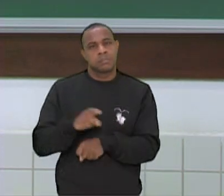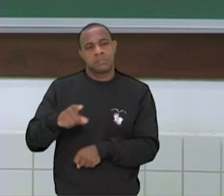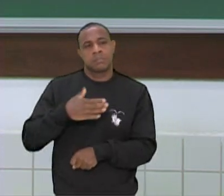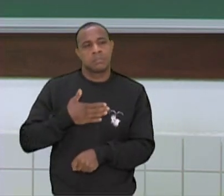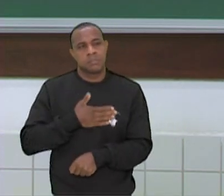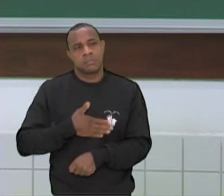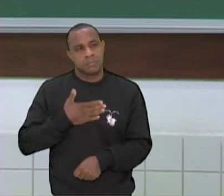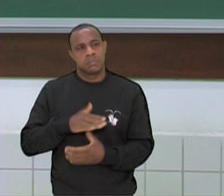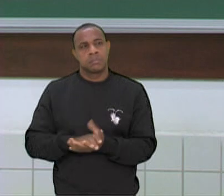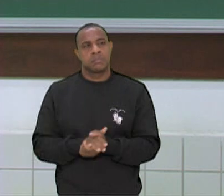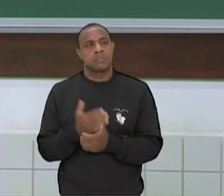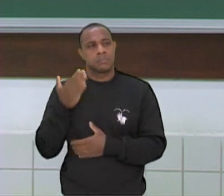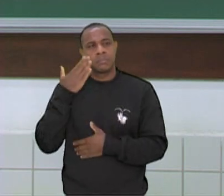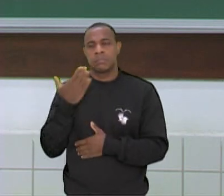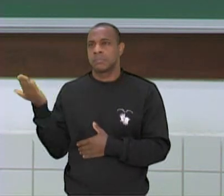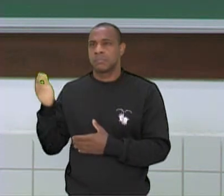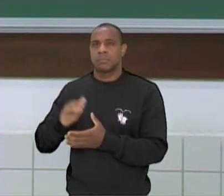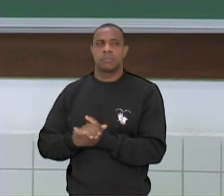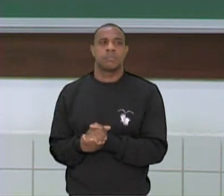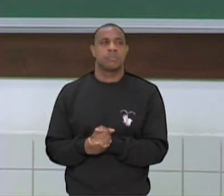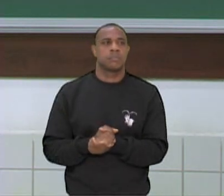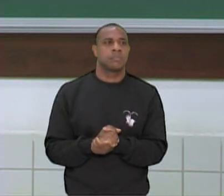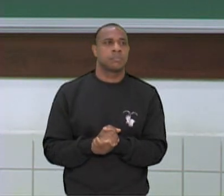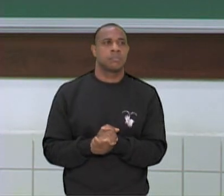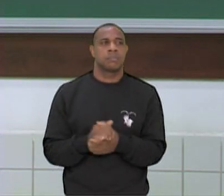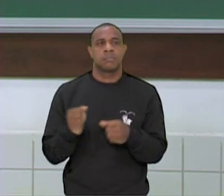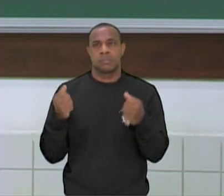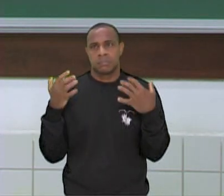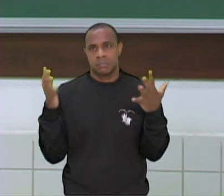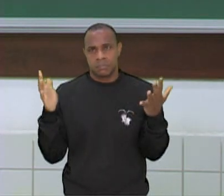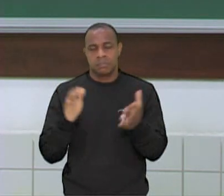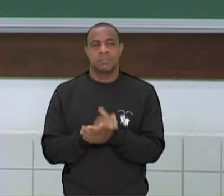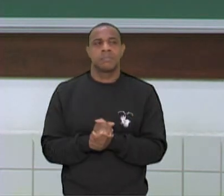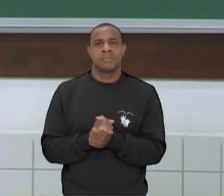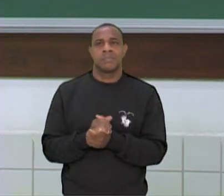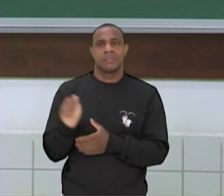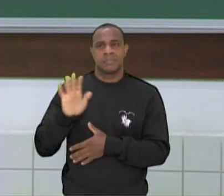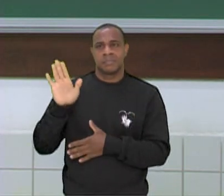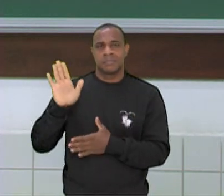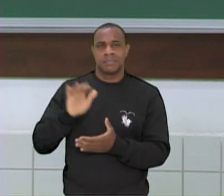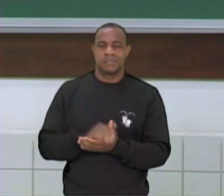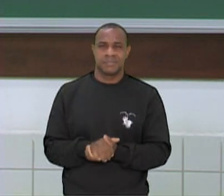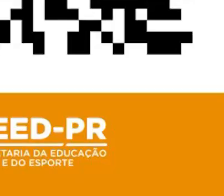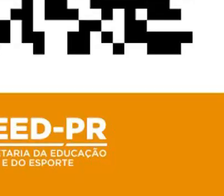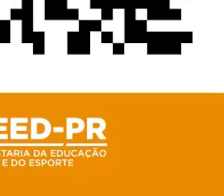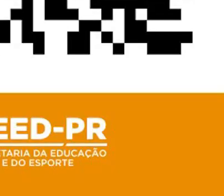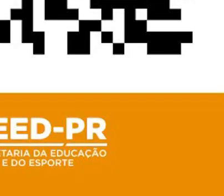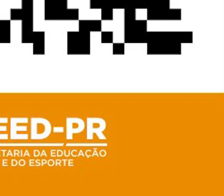falando de teatro, obrigada e até a próxima. Fui!